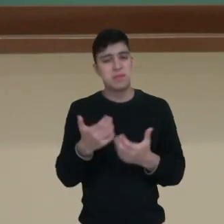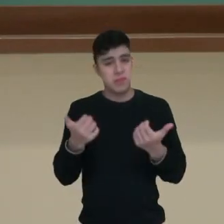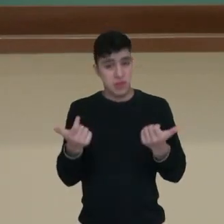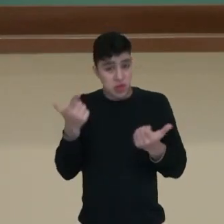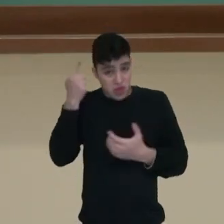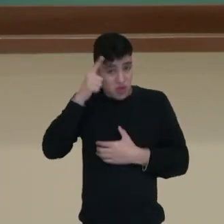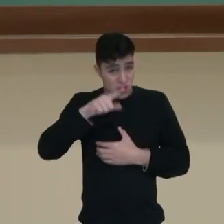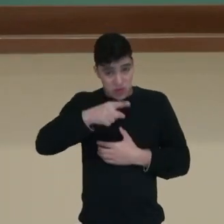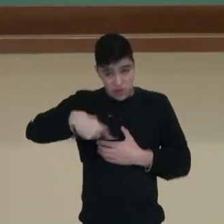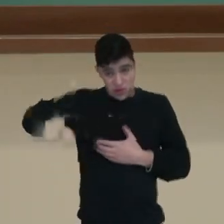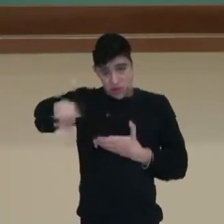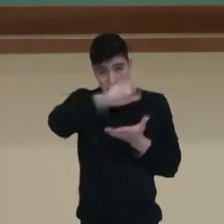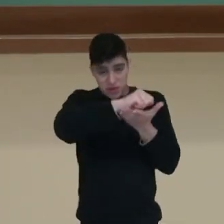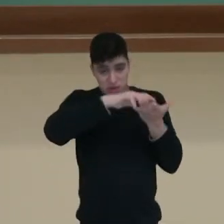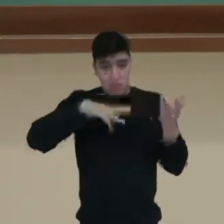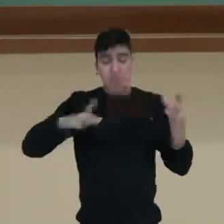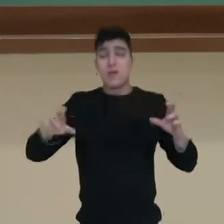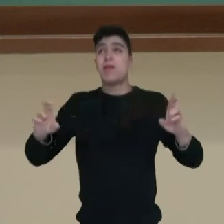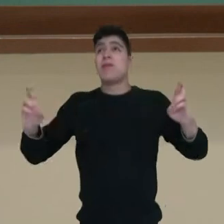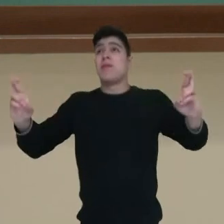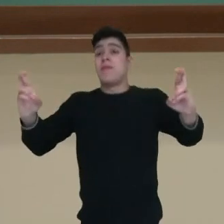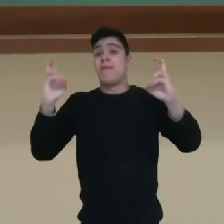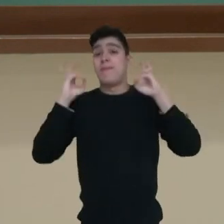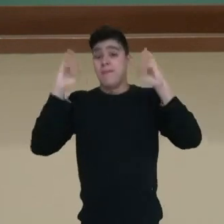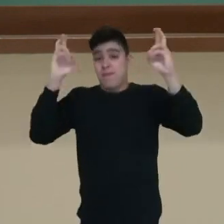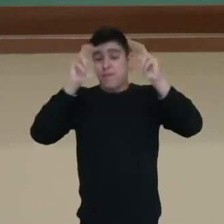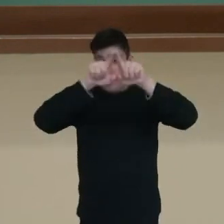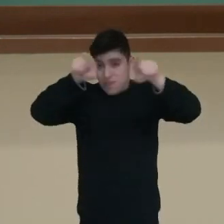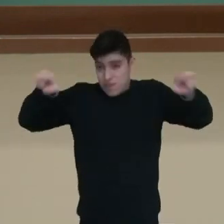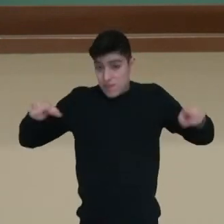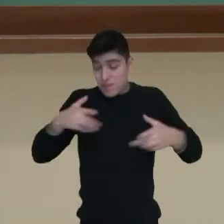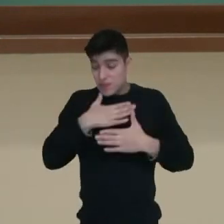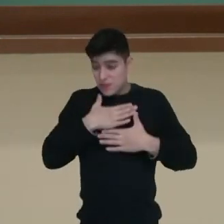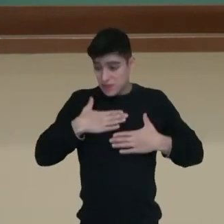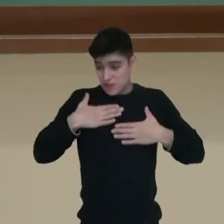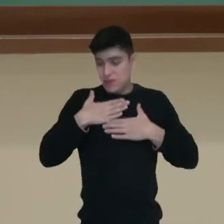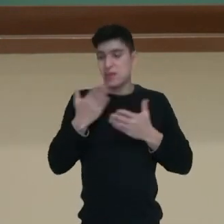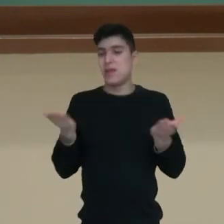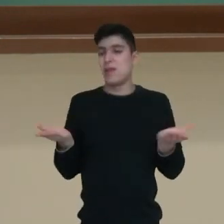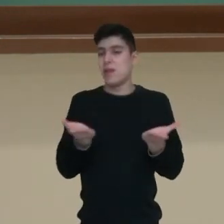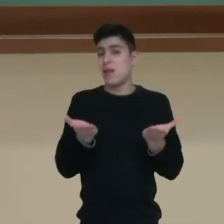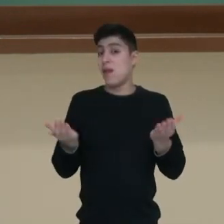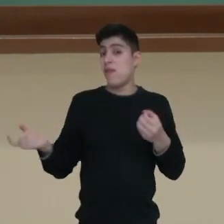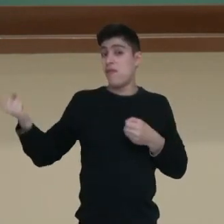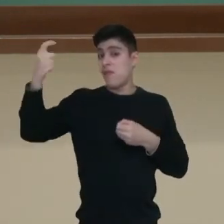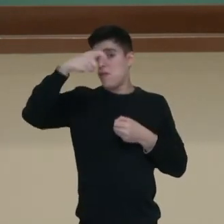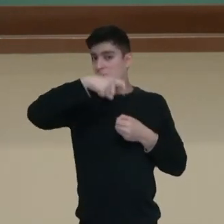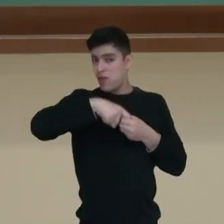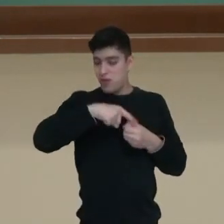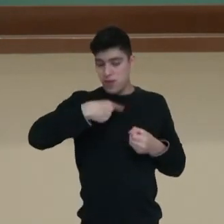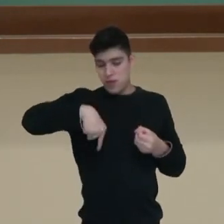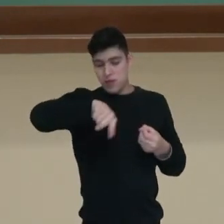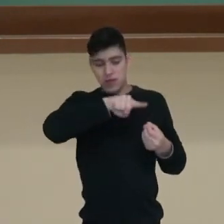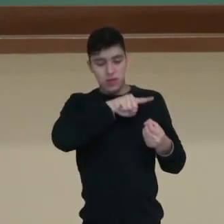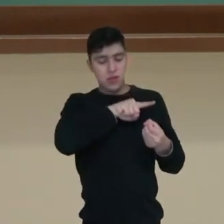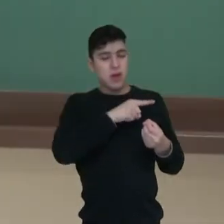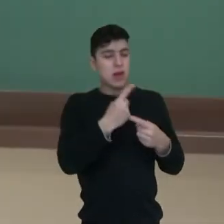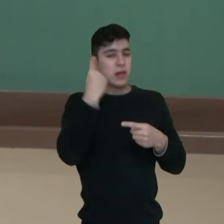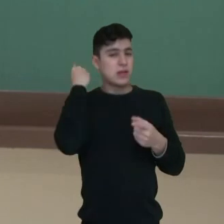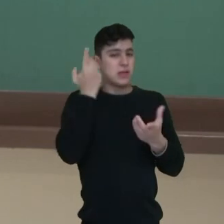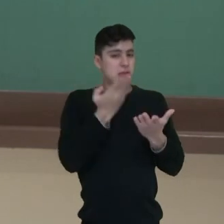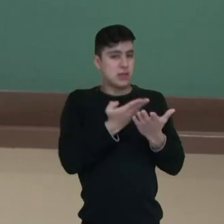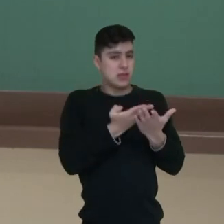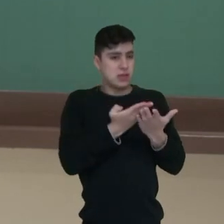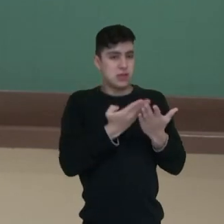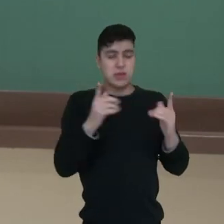Conseguiram realizar? Eu espero que sim e que tenha sido muito divertido. Agora a gente vai retomar o que nós vimos na aula de hoje. Então